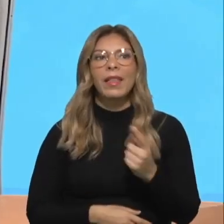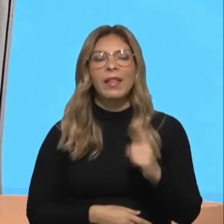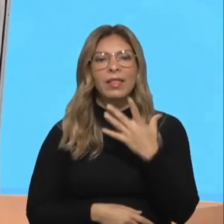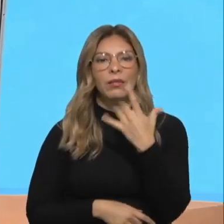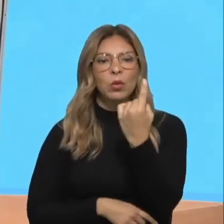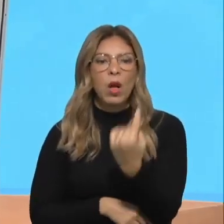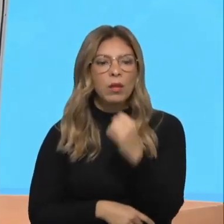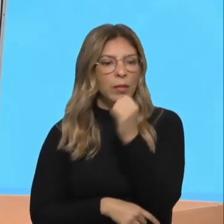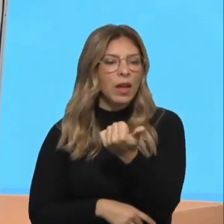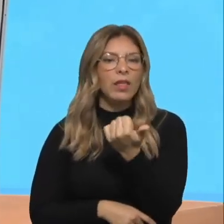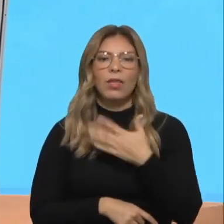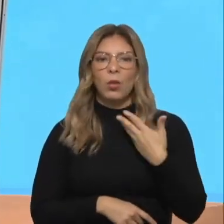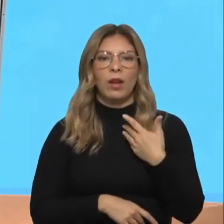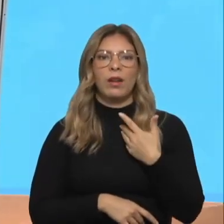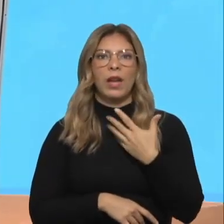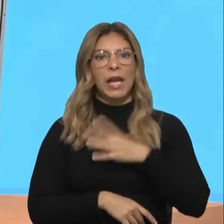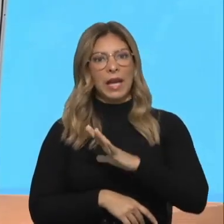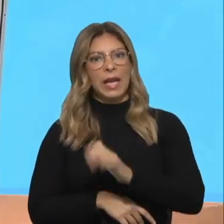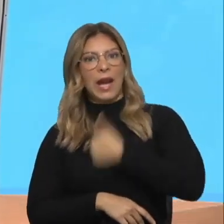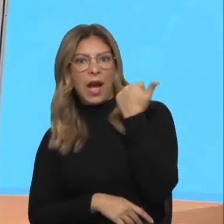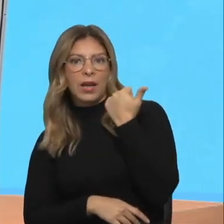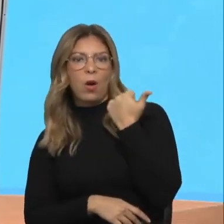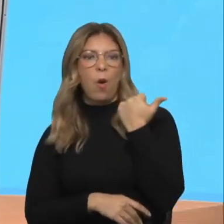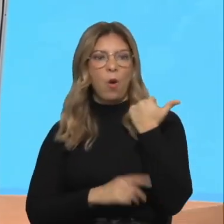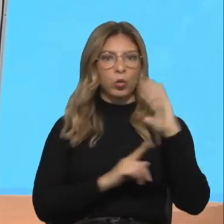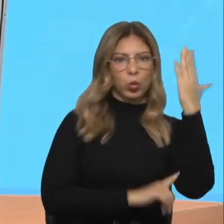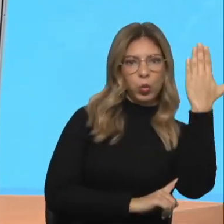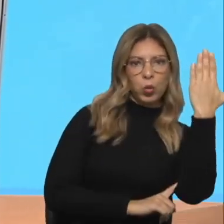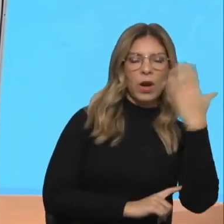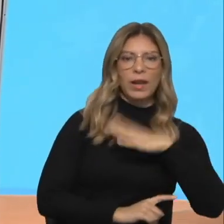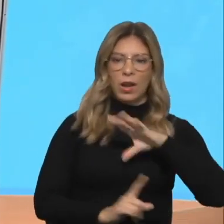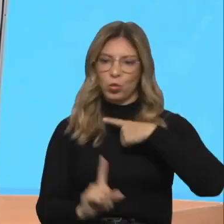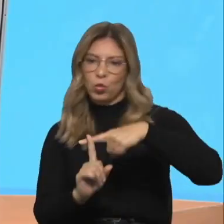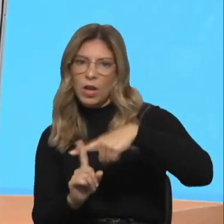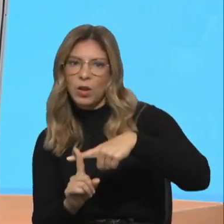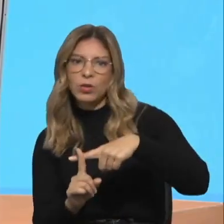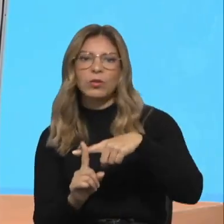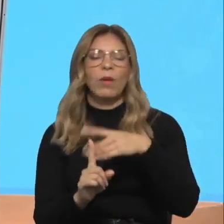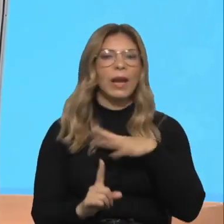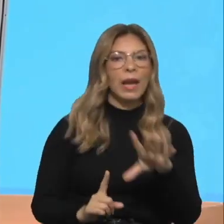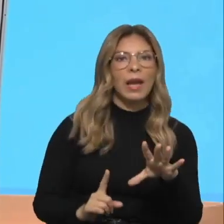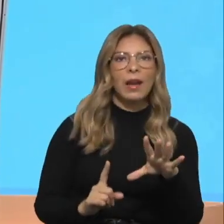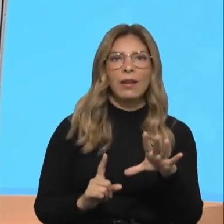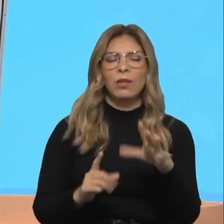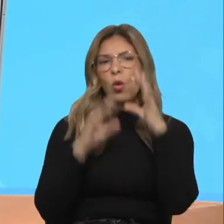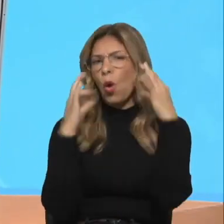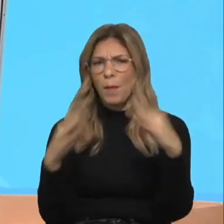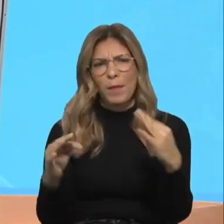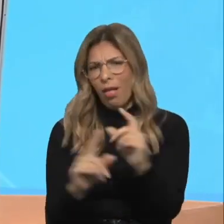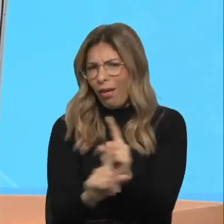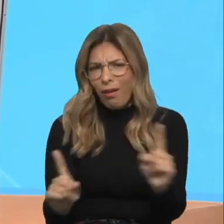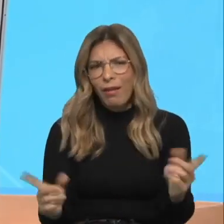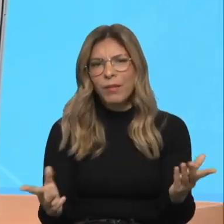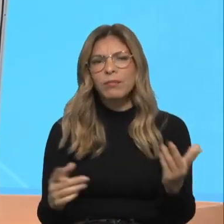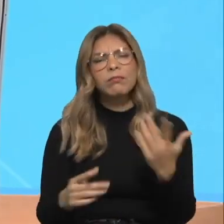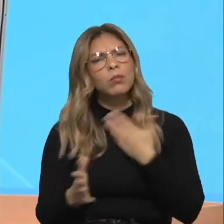individualmente. Habitualmente queremos ganhar, queremos ficar à frente, queremos ter sucesso, coisas legítimas. Mas é